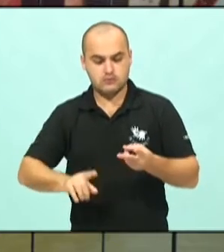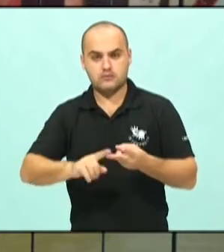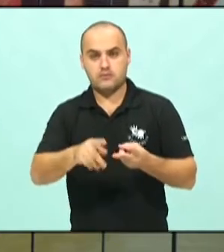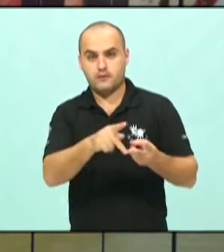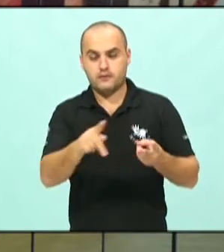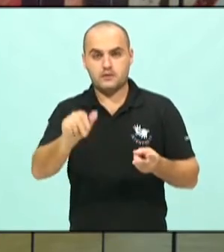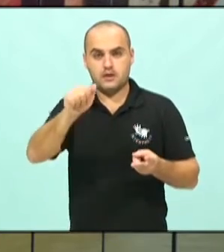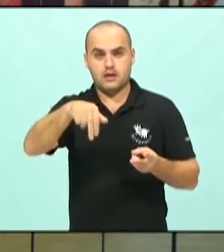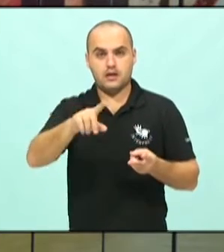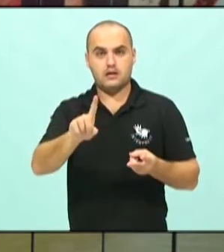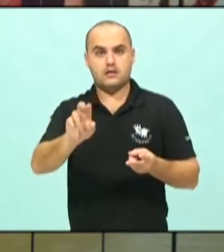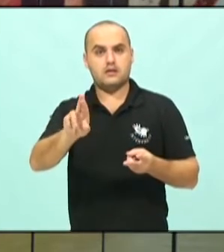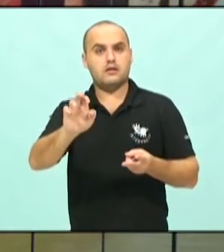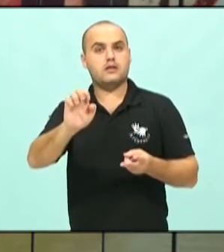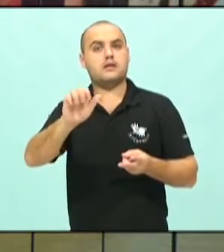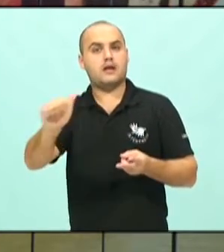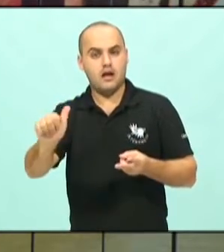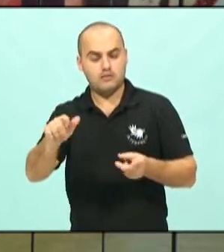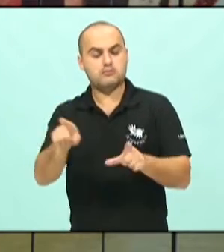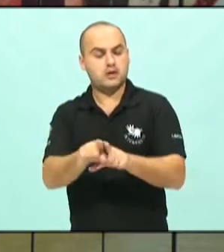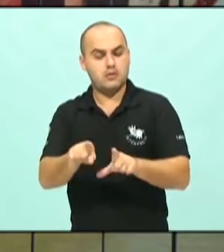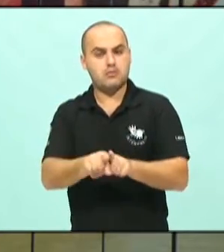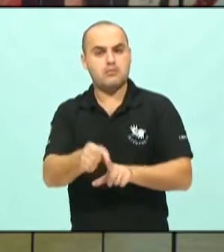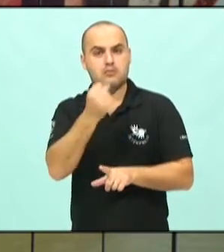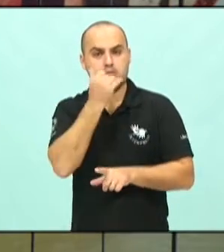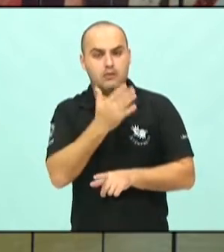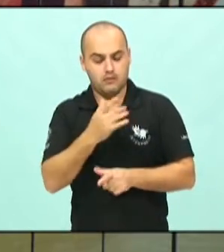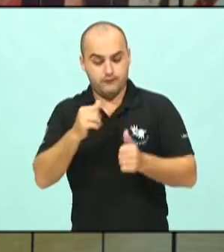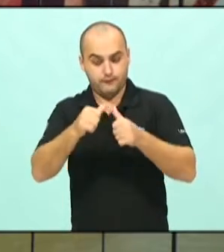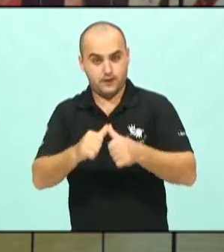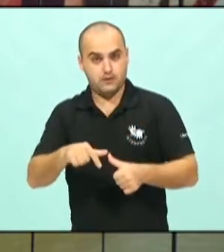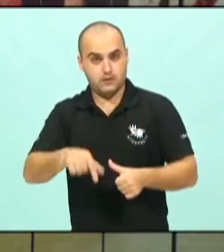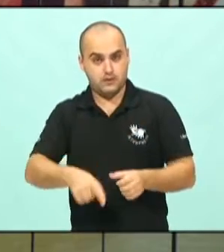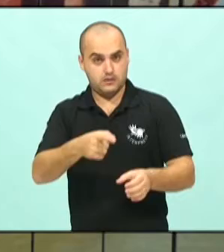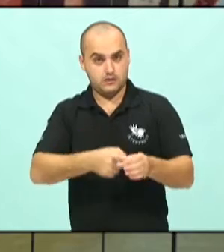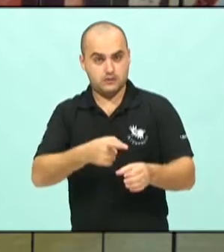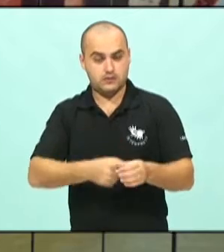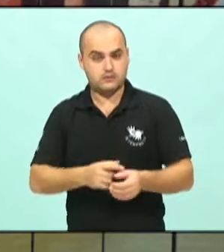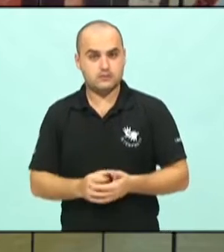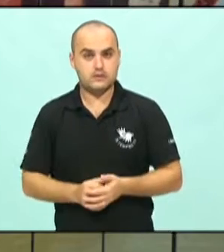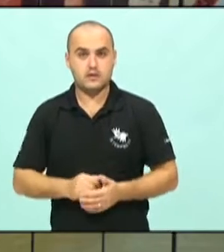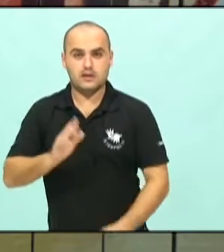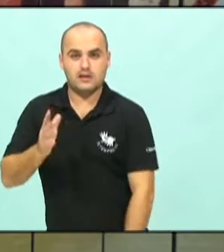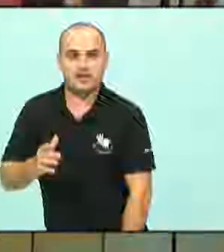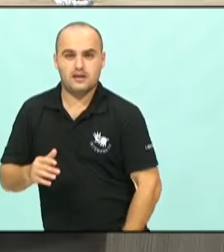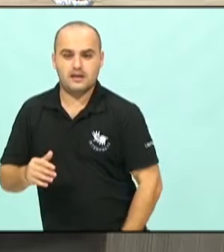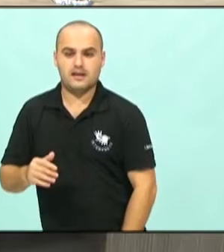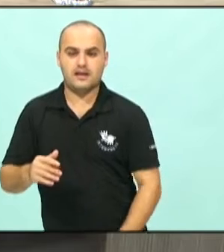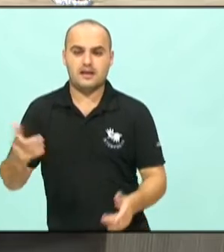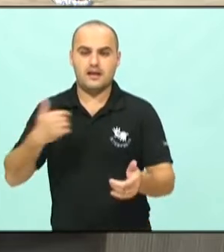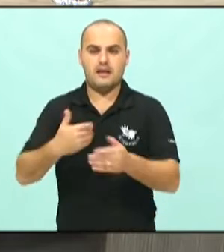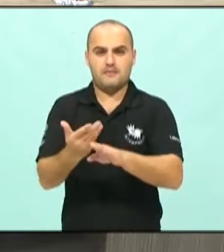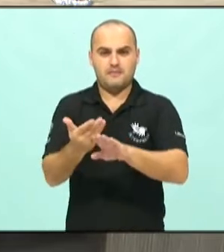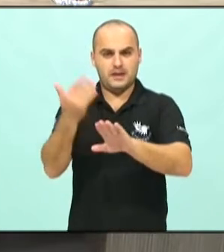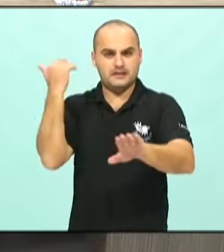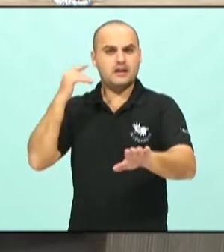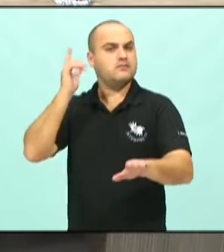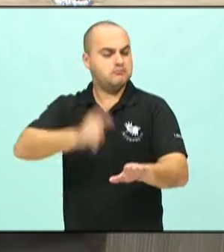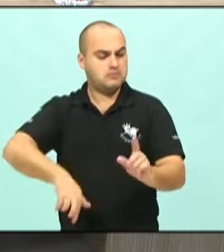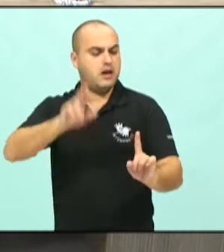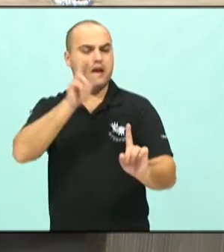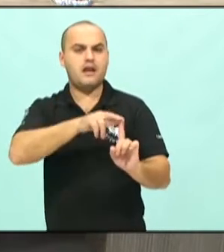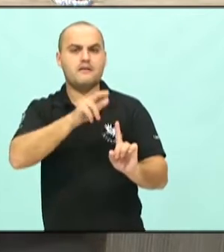que é professora de colégio aqui também na região, que permaneceu na cidade, que na época eram grandes referências do handebol. As nossas crianças